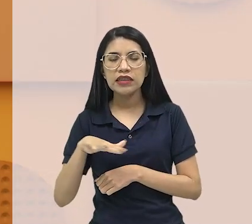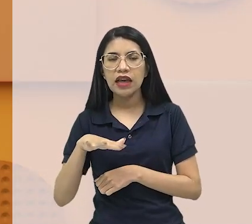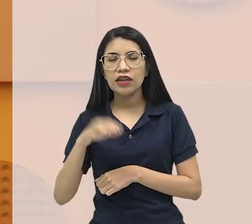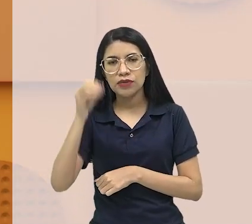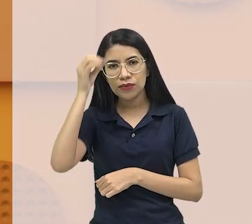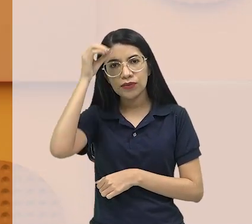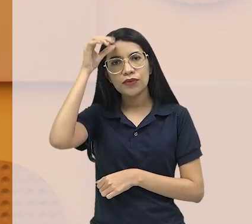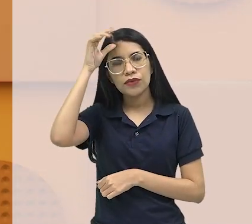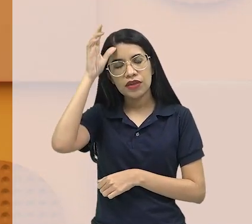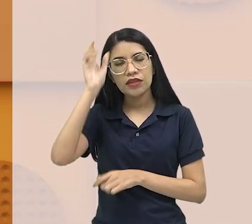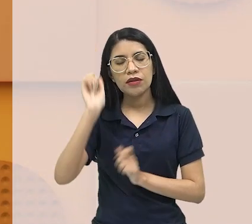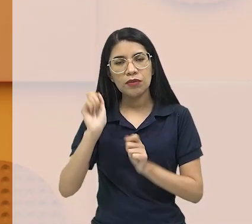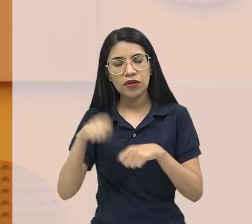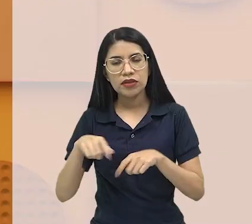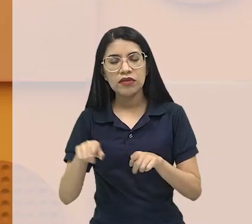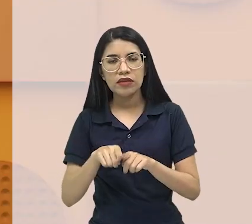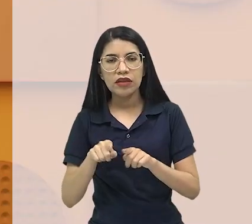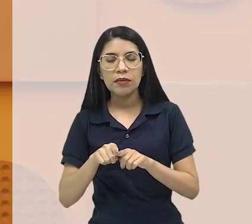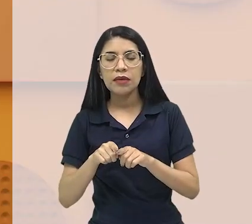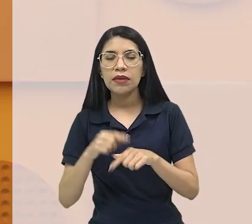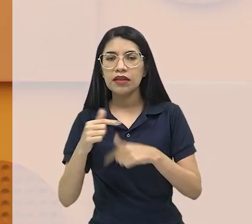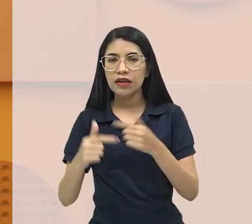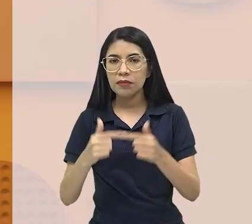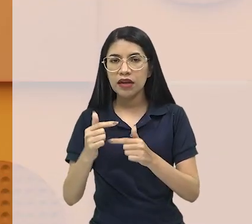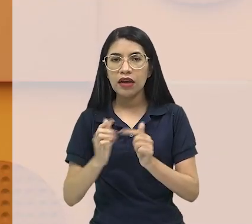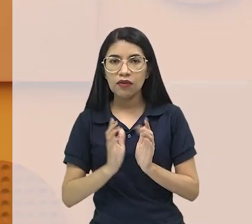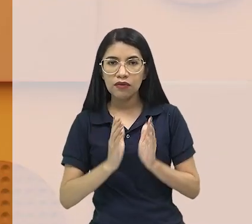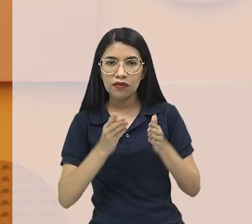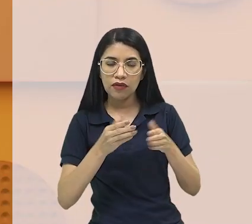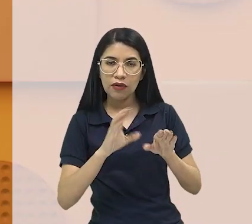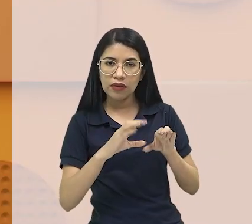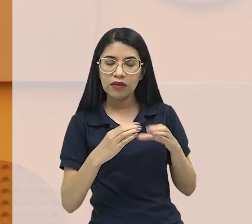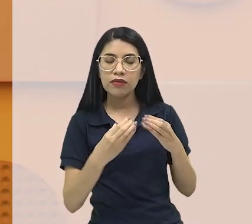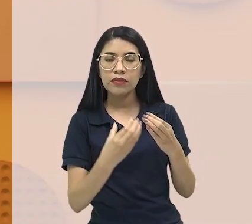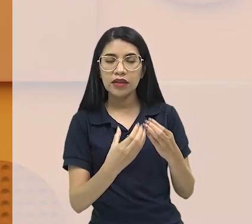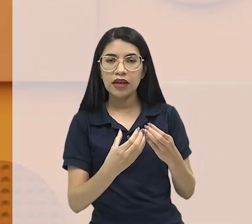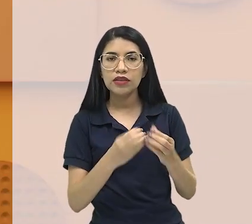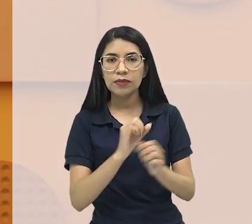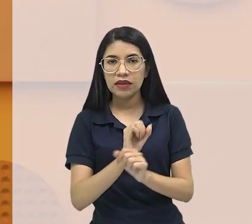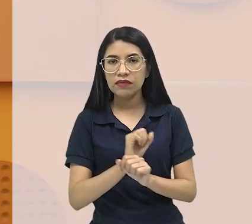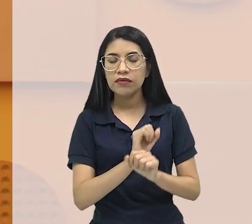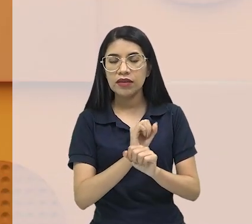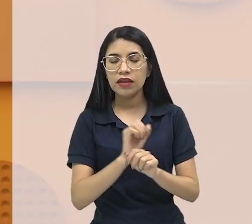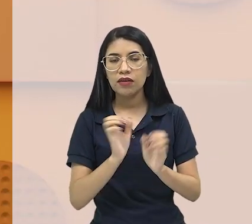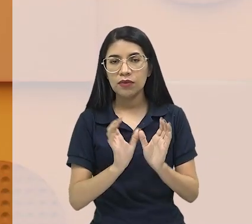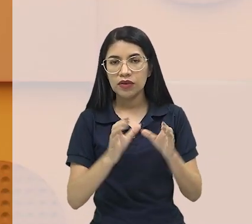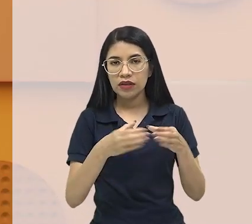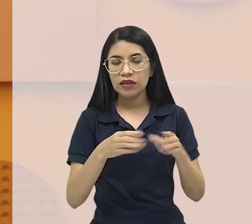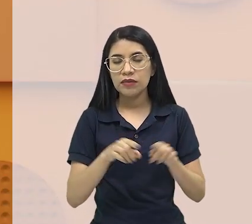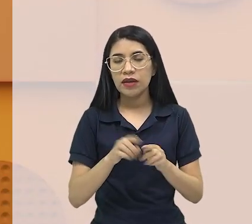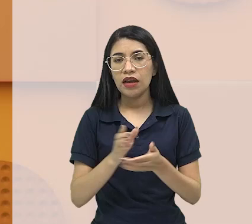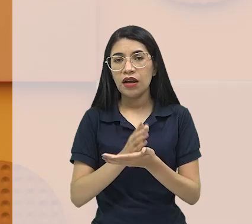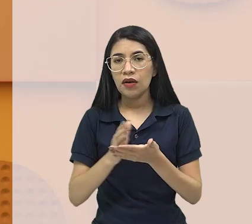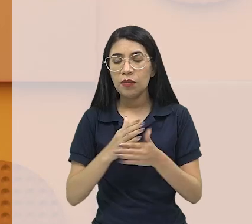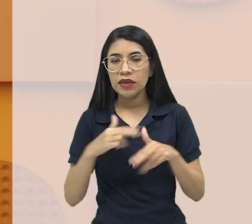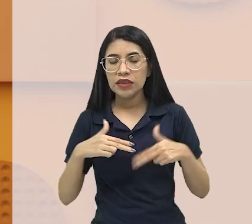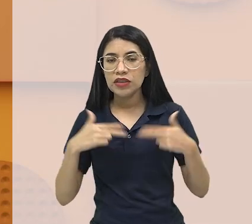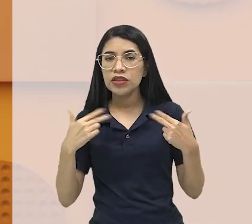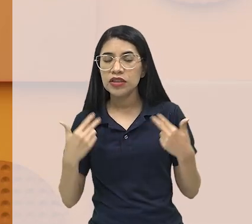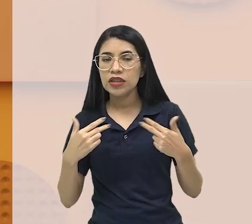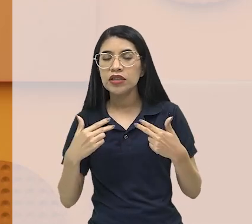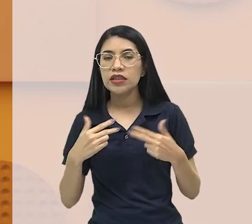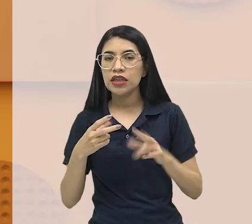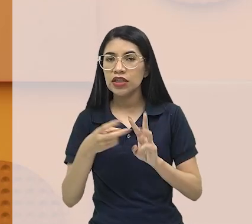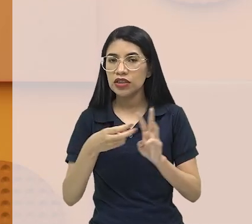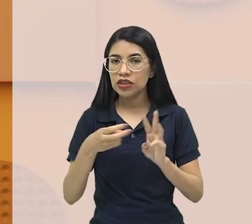de formação profissional, para atuar em prol da comunidade? Na verdade, existem muitos exemplos de algumas etnias indígenas que